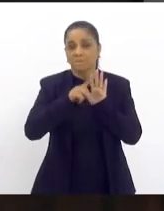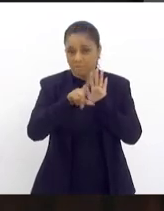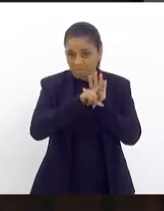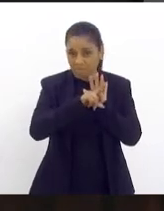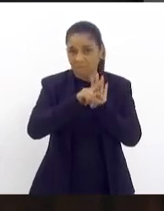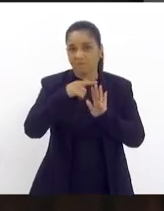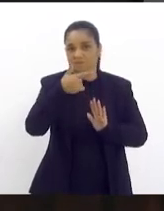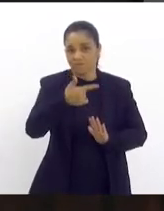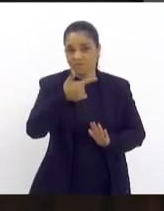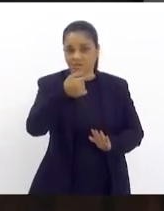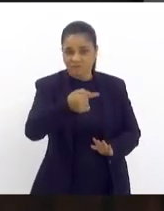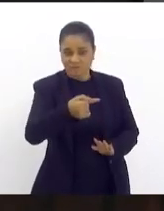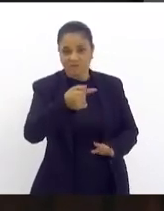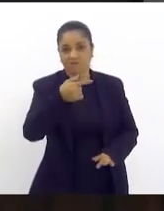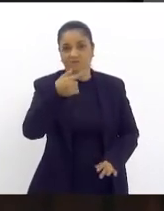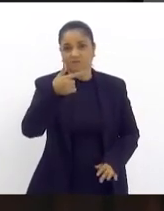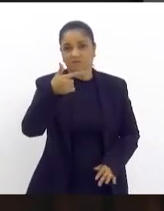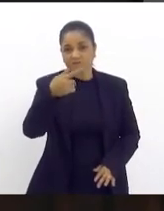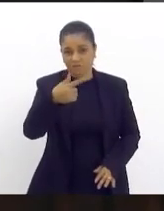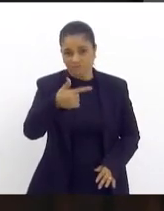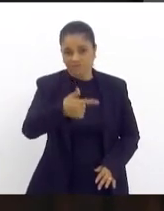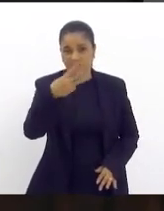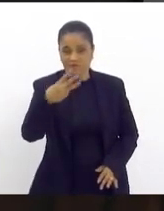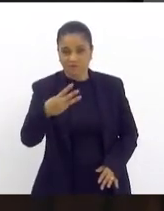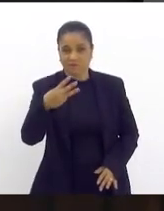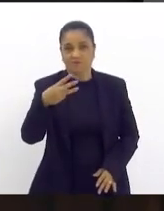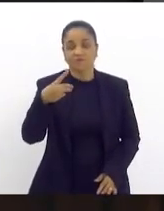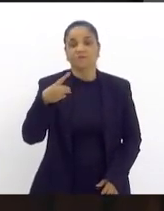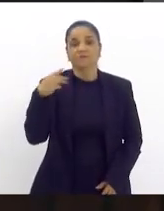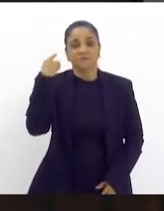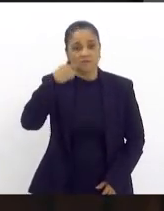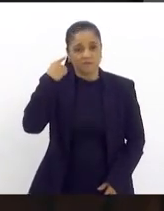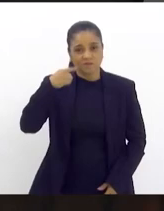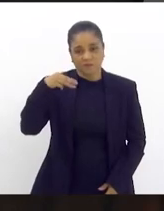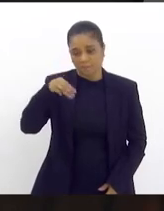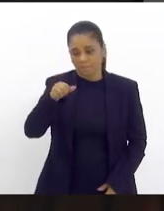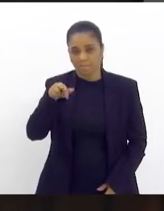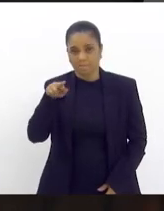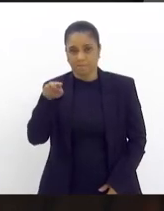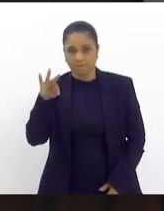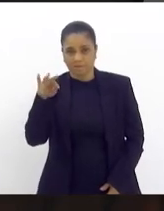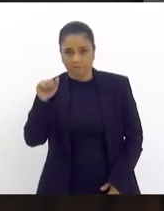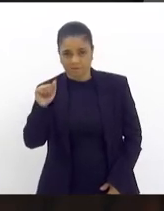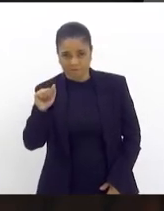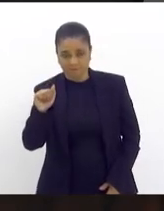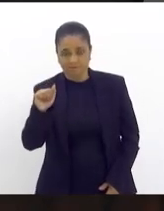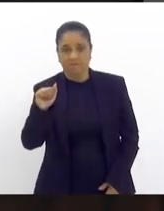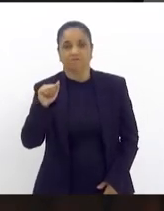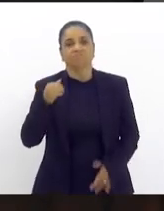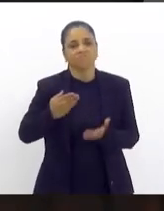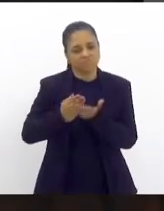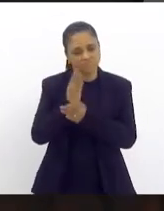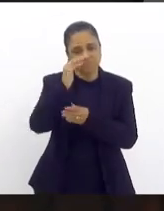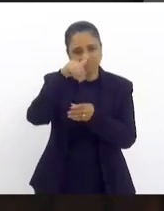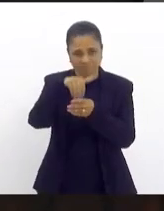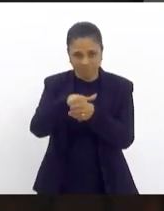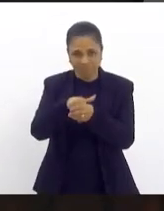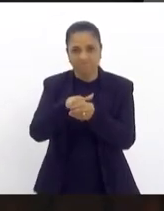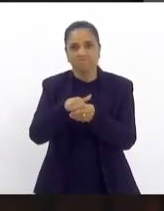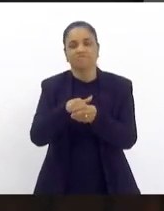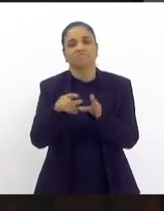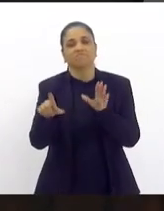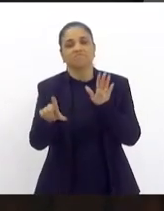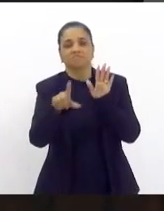número 2723, de autoria da deputada Marta Rocha. Senhores, que aprovam, permaneçam como estão, aprovado. Há sobre a